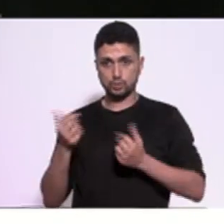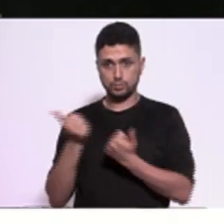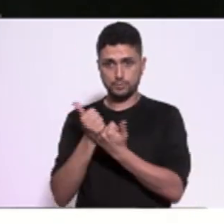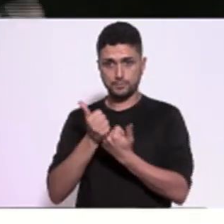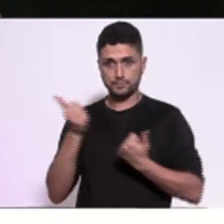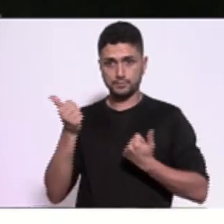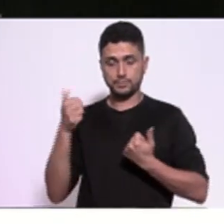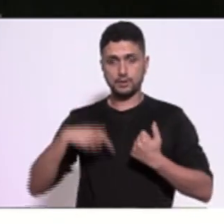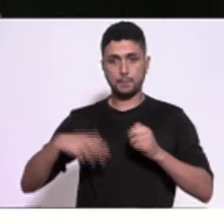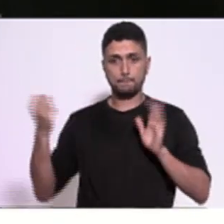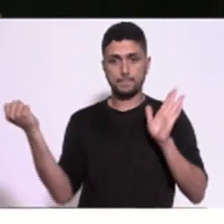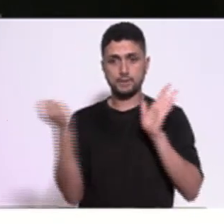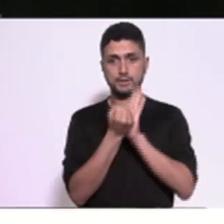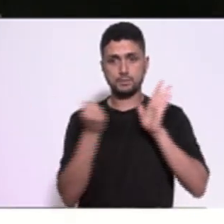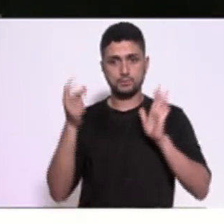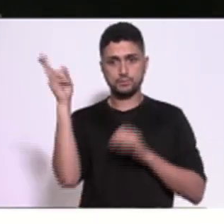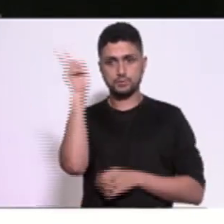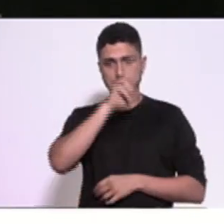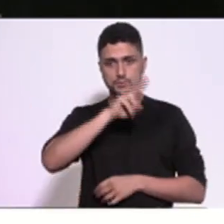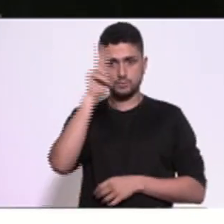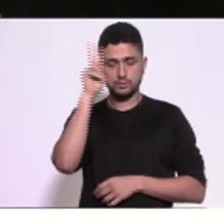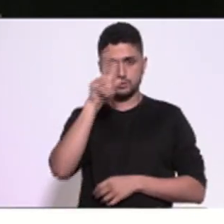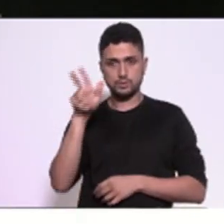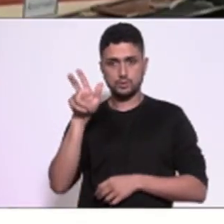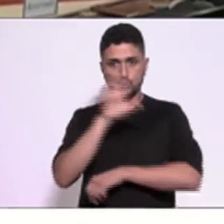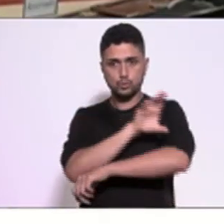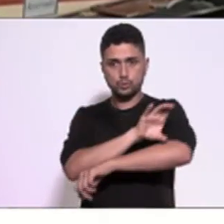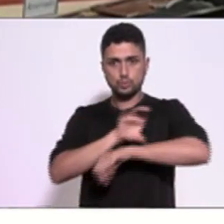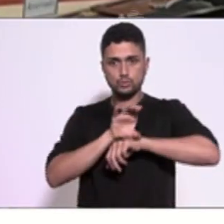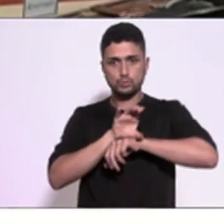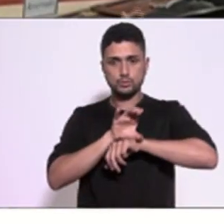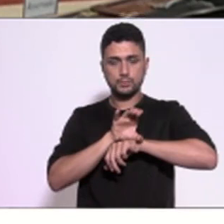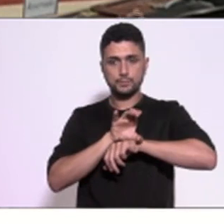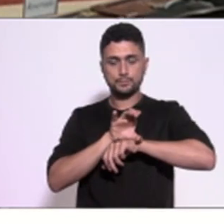Histórico e Cultural do Exército.